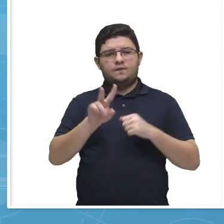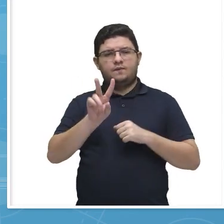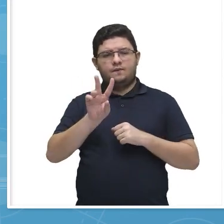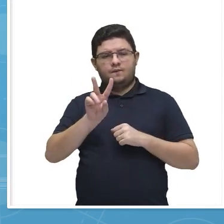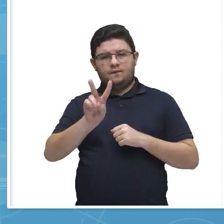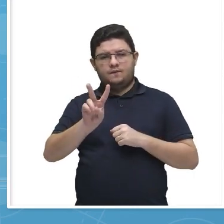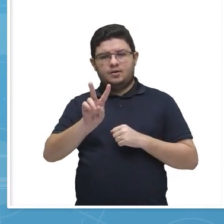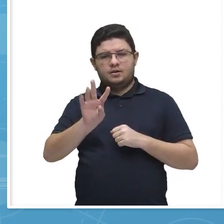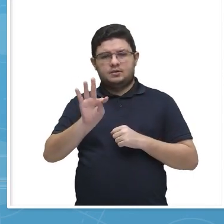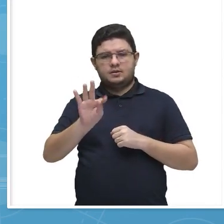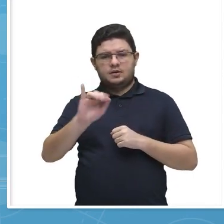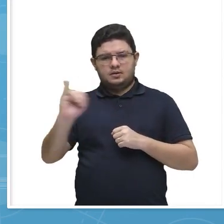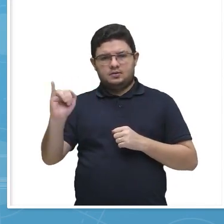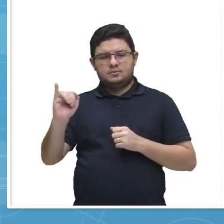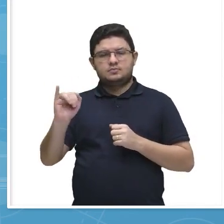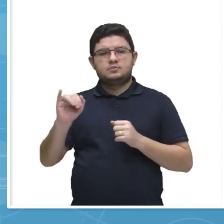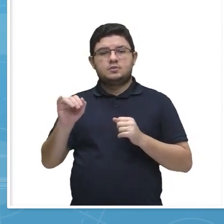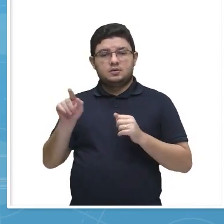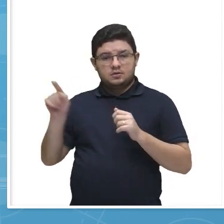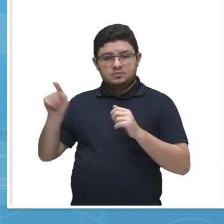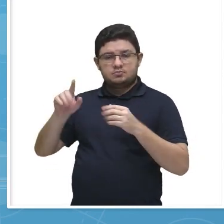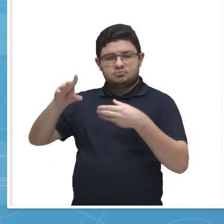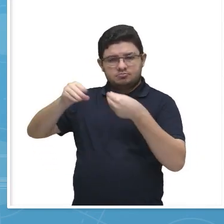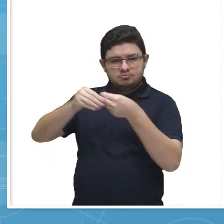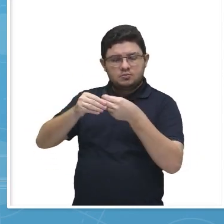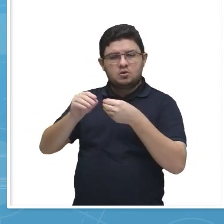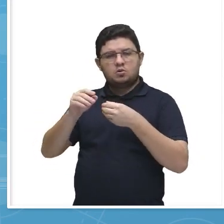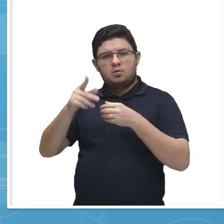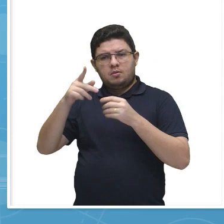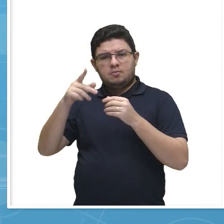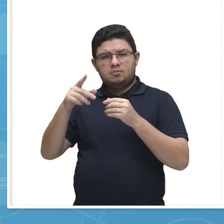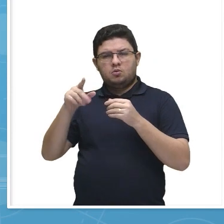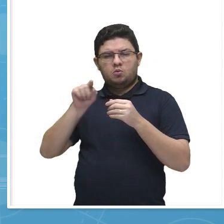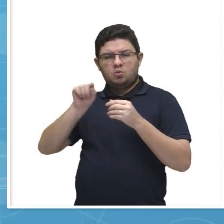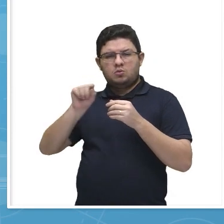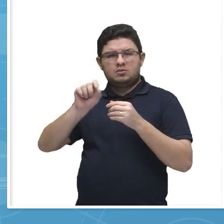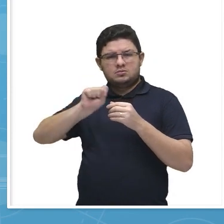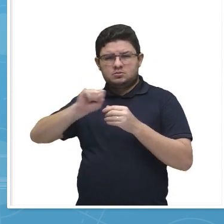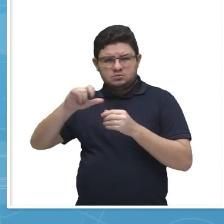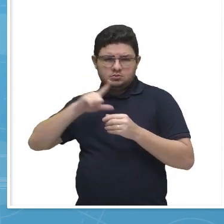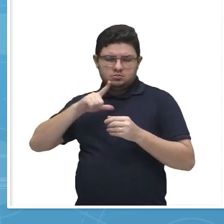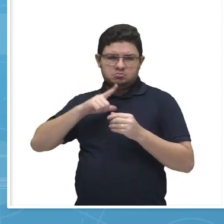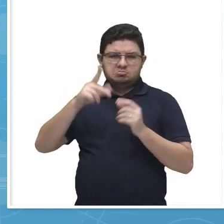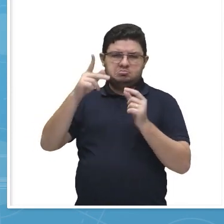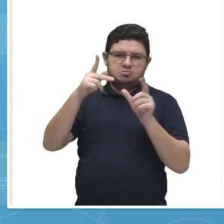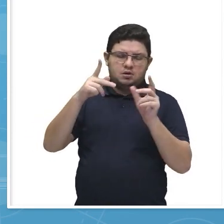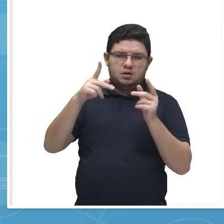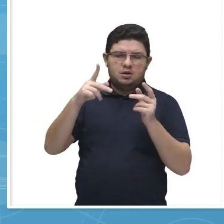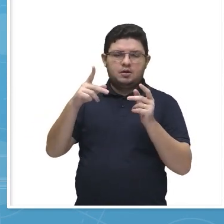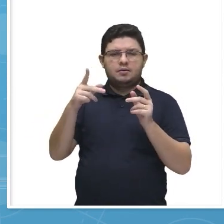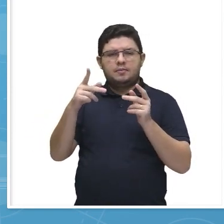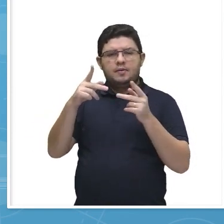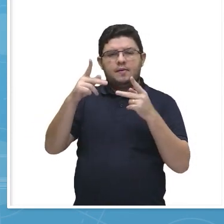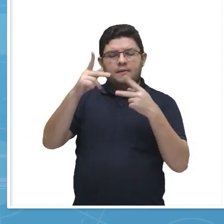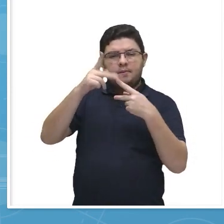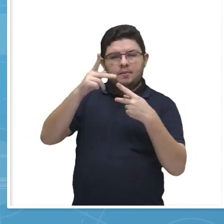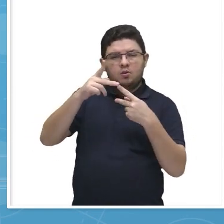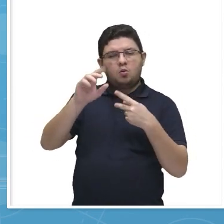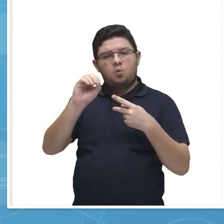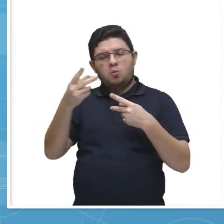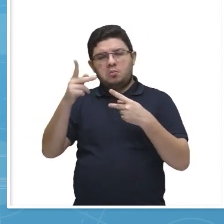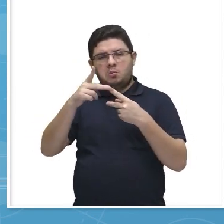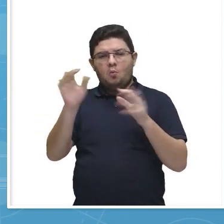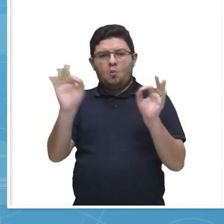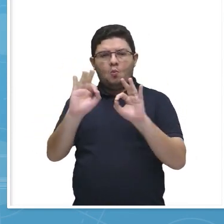complemento com ou sem preposição. O verbo atua de forma direta e indireta. Para reconhecer um verbo transitivo direto e